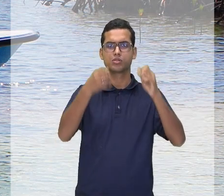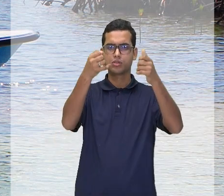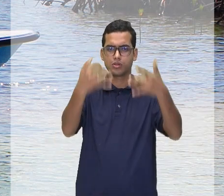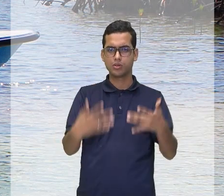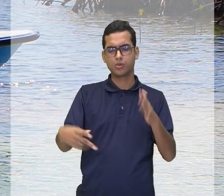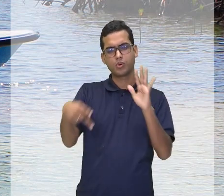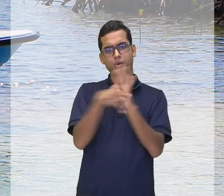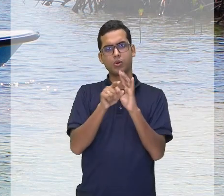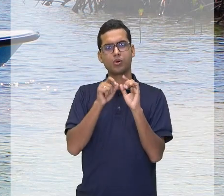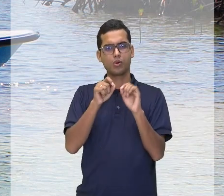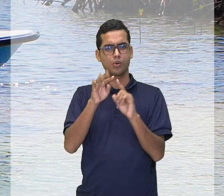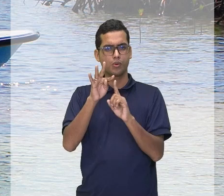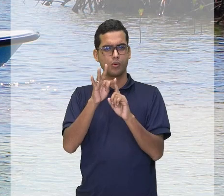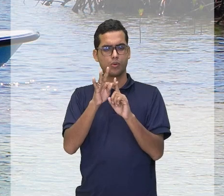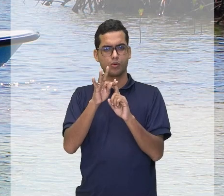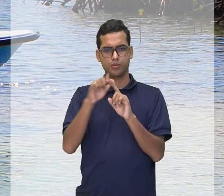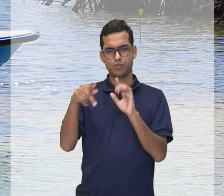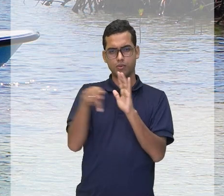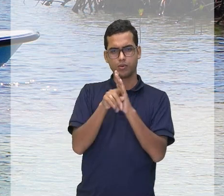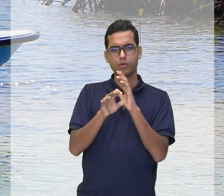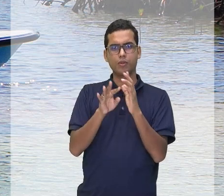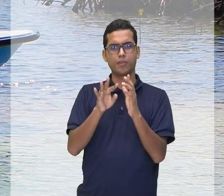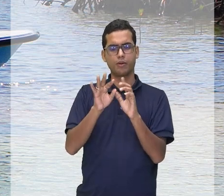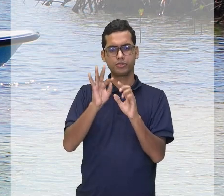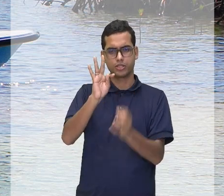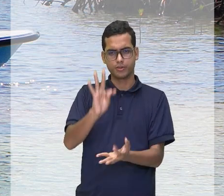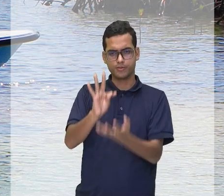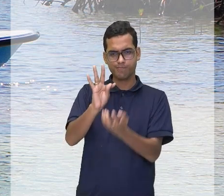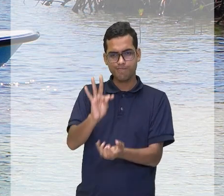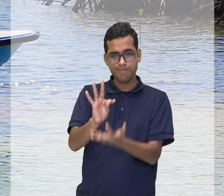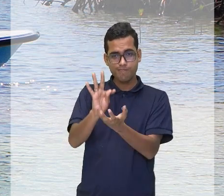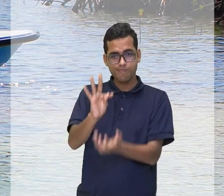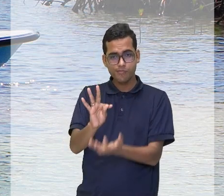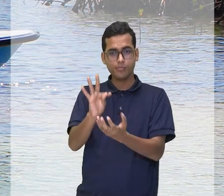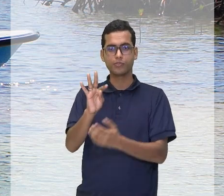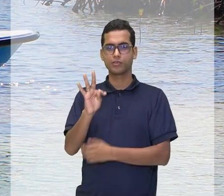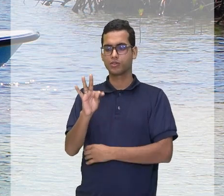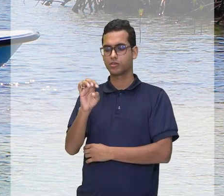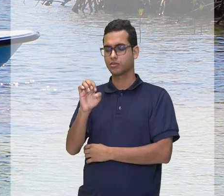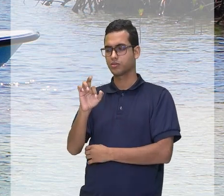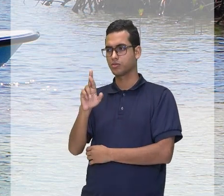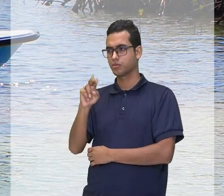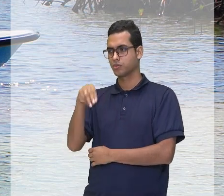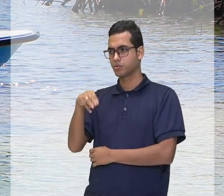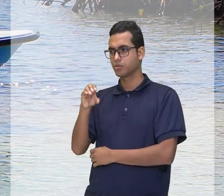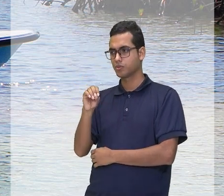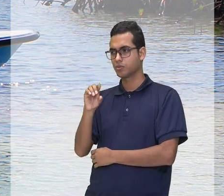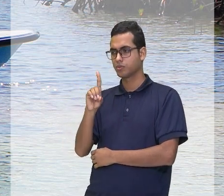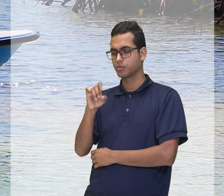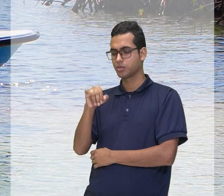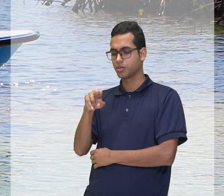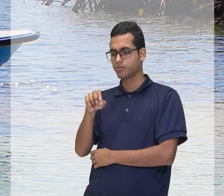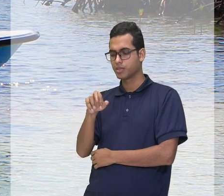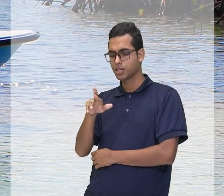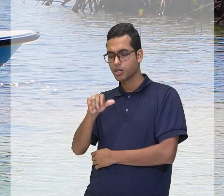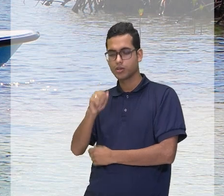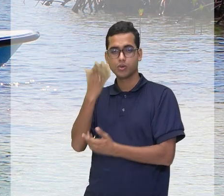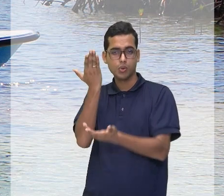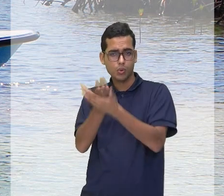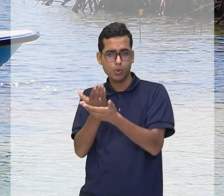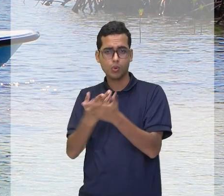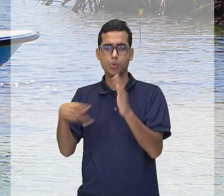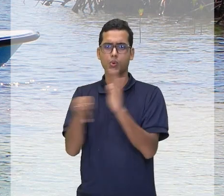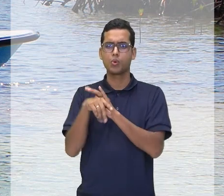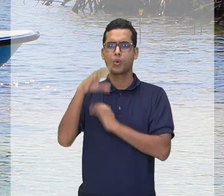termodinâmica, aquele ramo, né, da física que estuda o calor, o